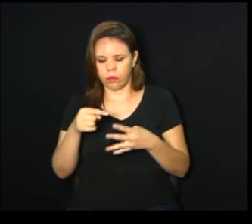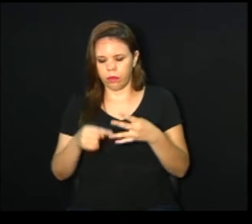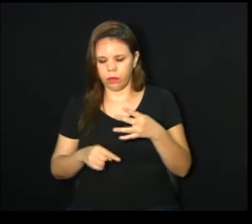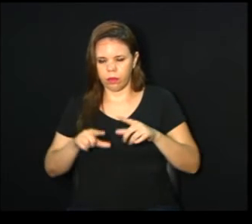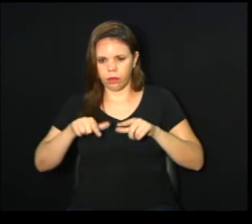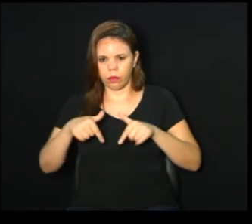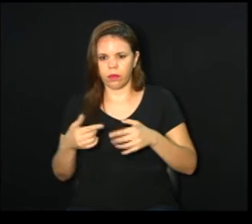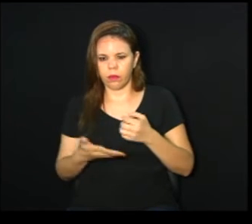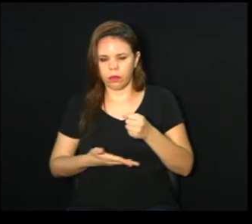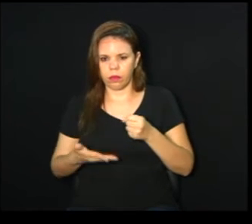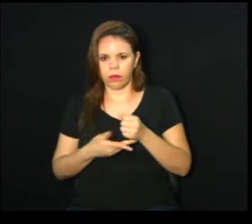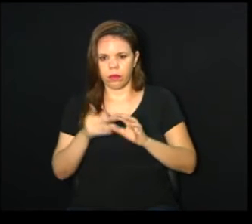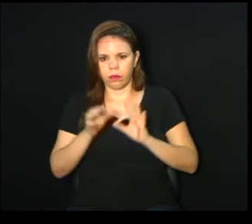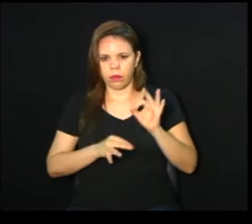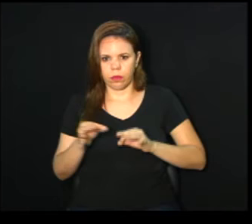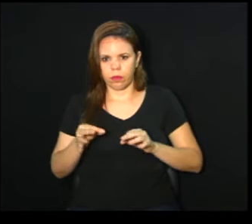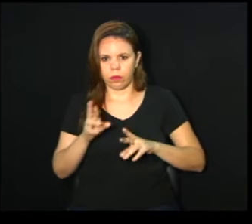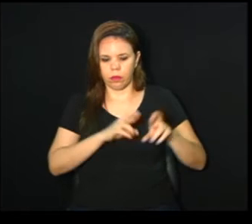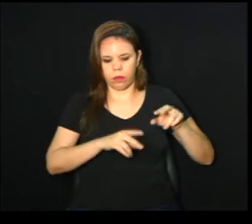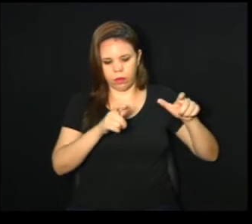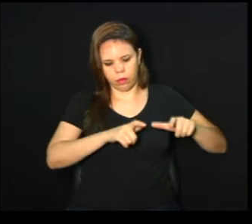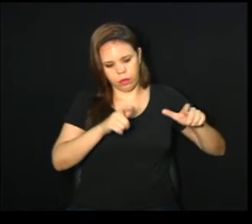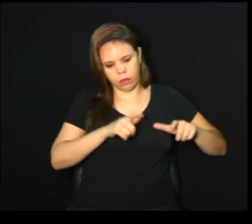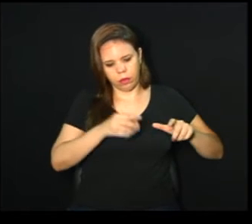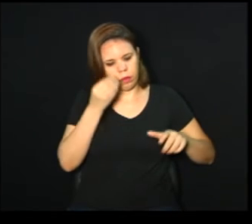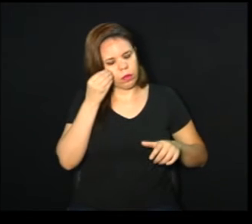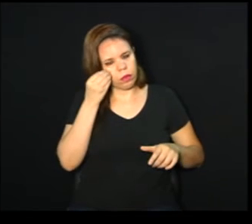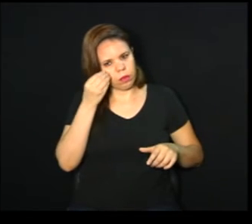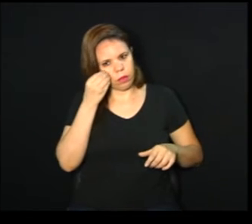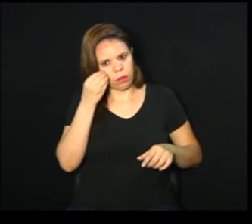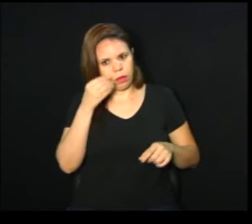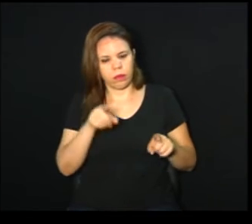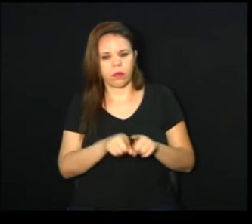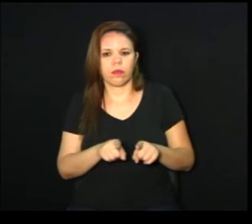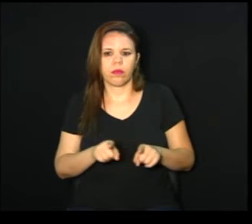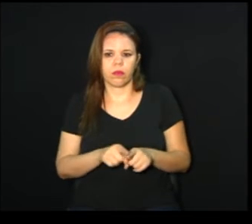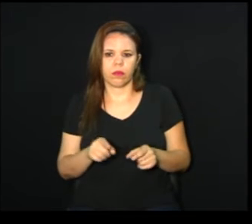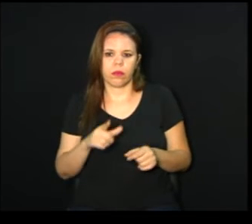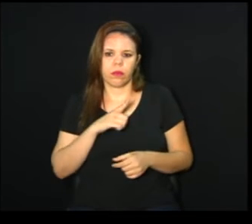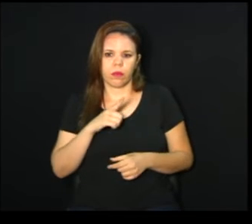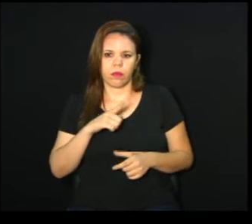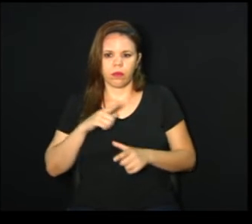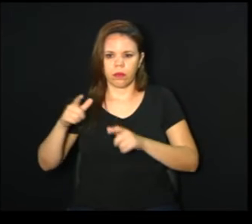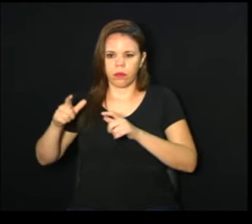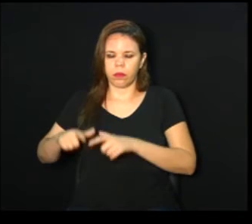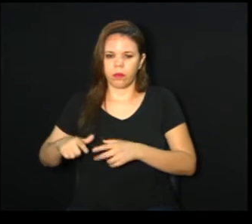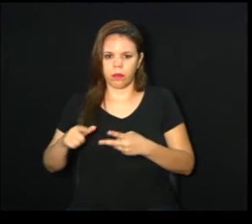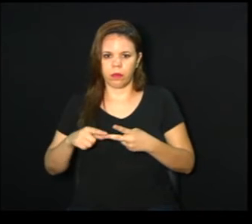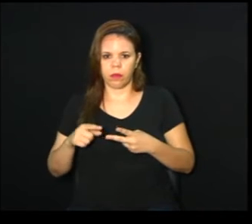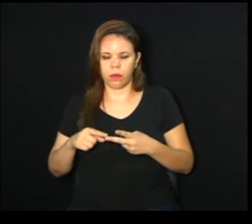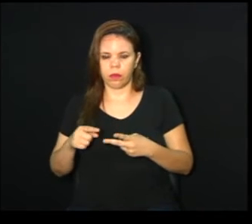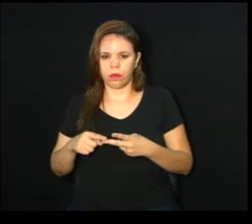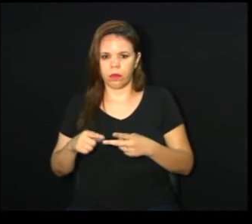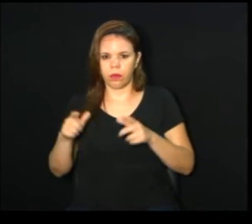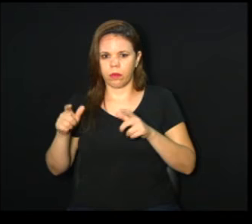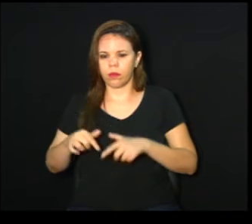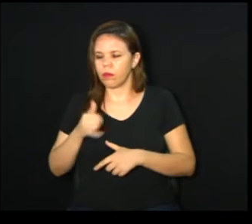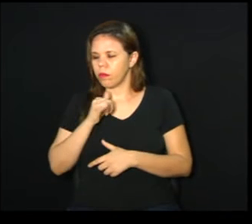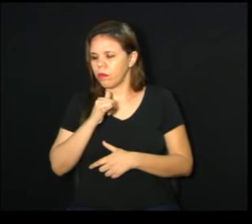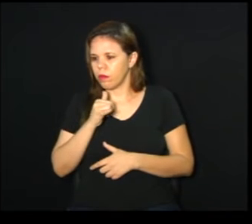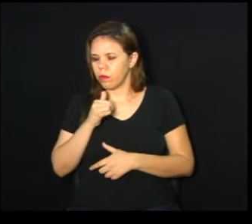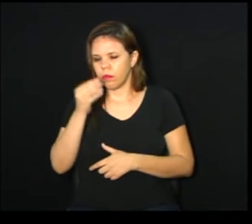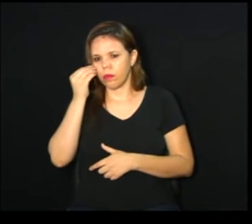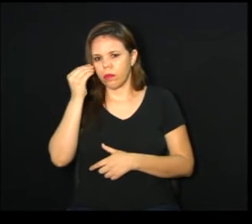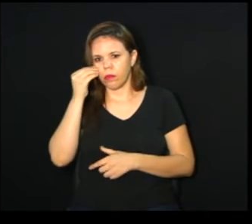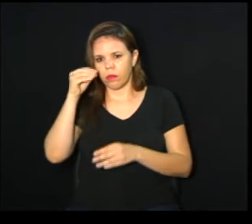que é um laboratório propriamente de testes, temos uma parte de um pequeno um ramo elétrico que vai ser